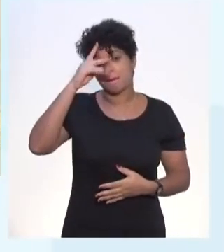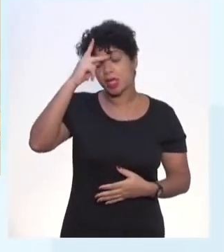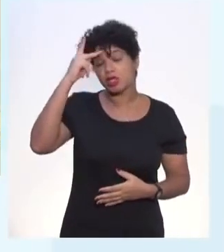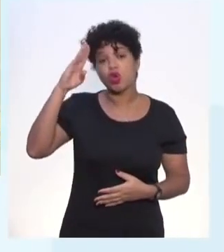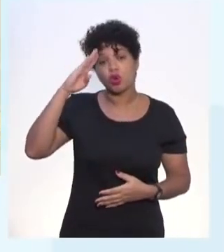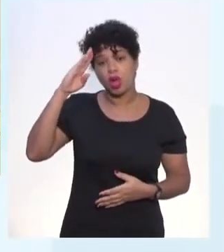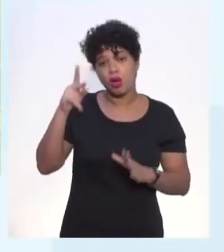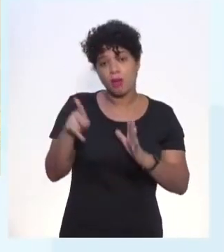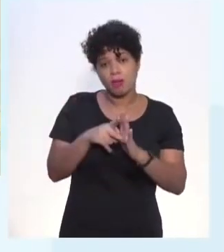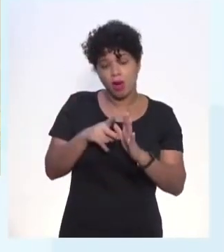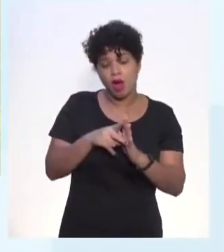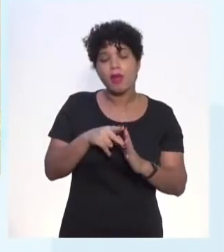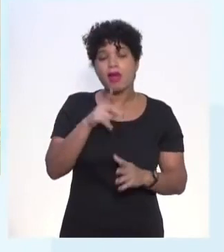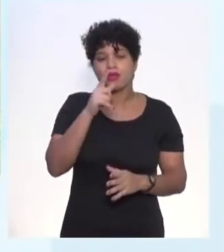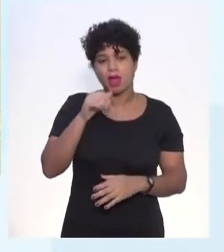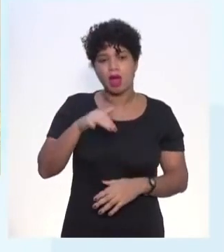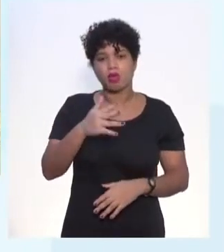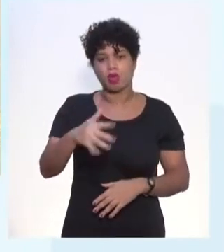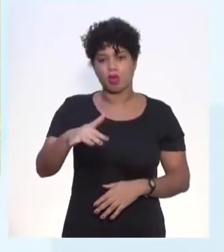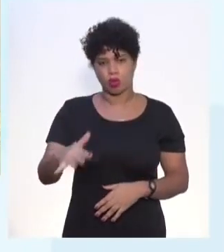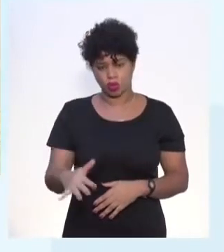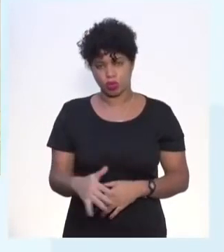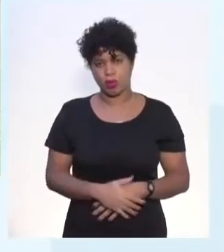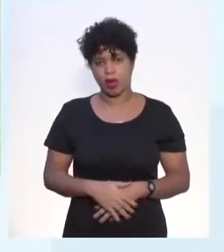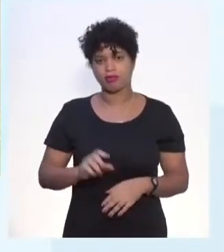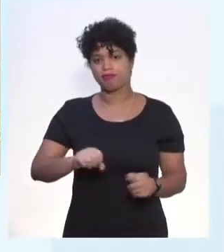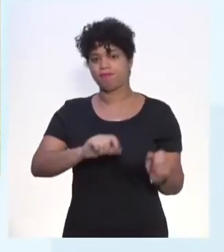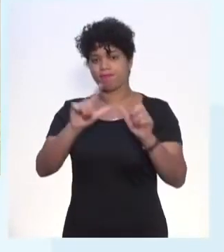duramente as duas guerras do ópio aí, e na